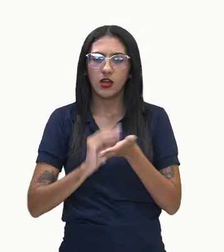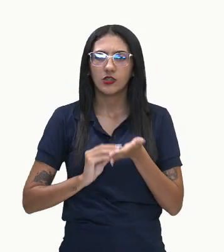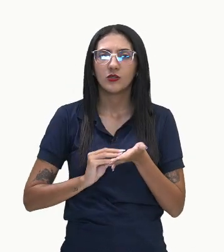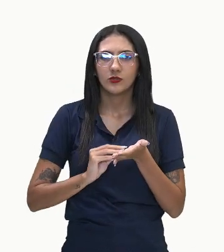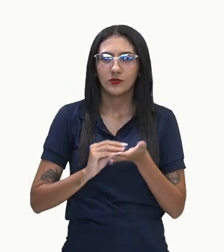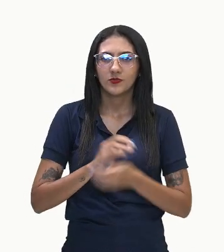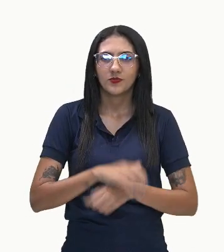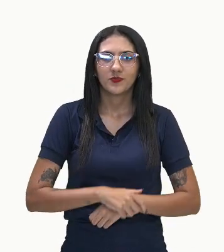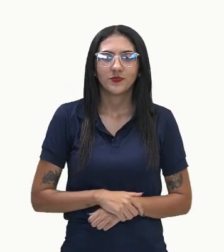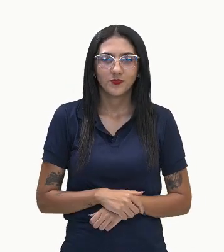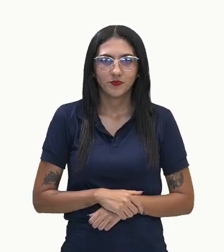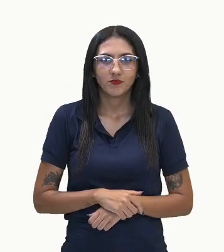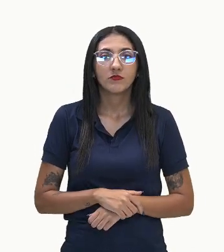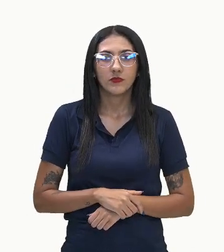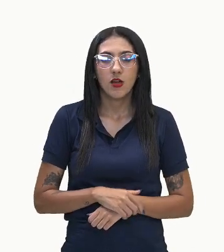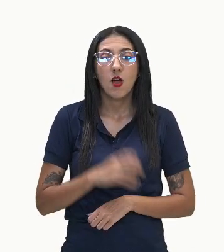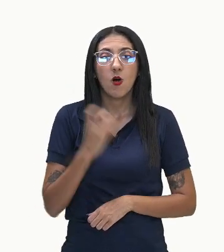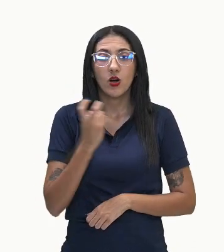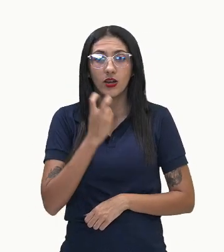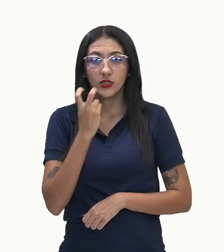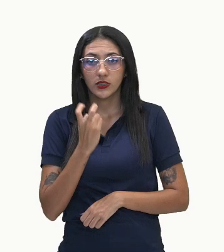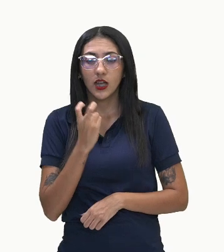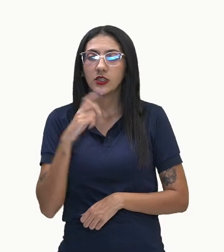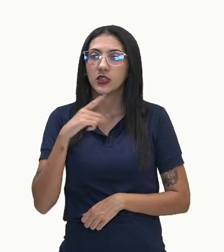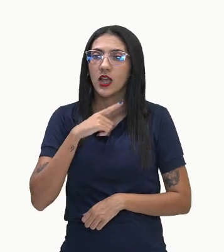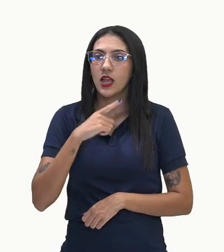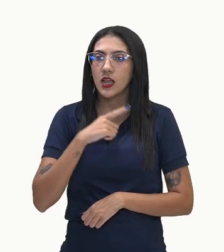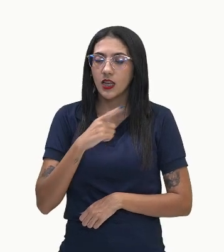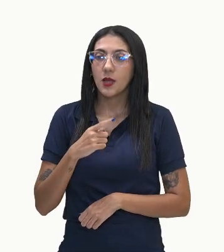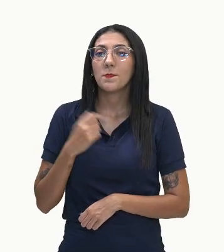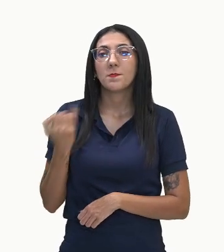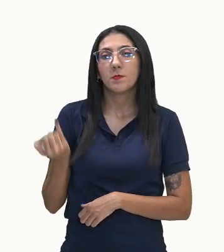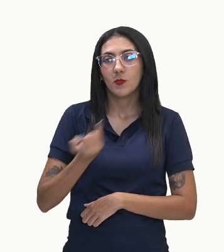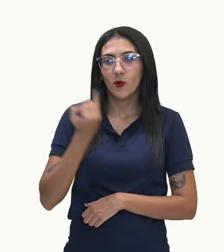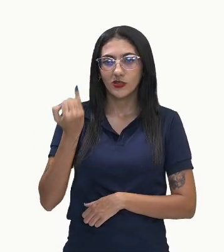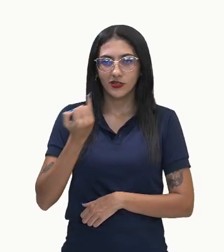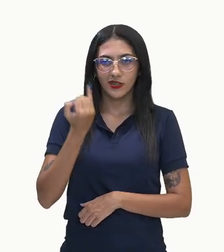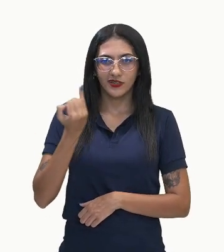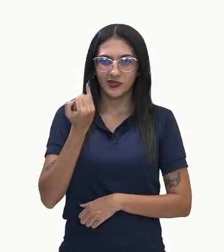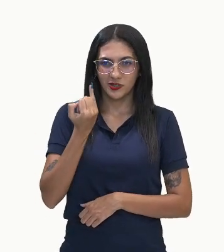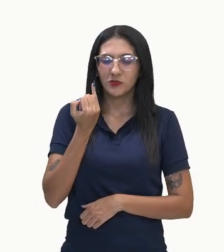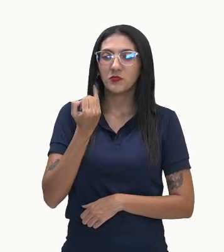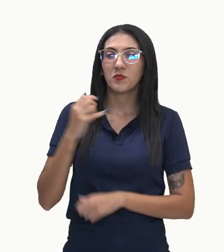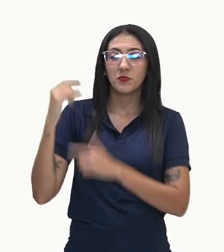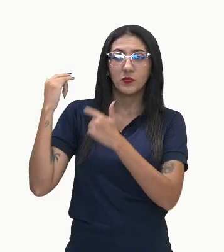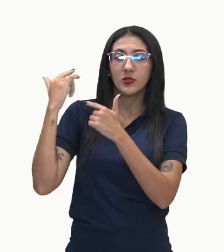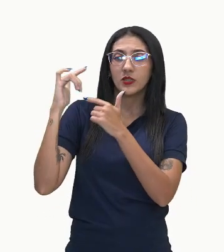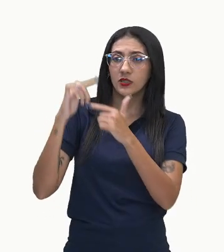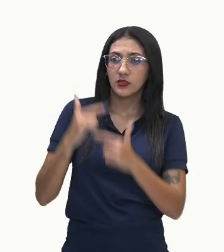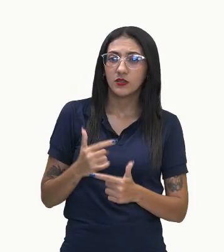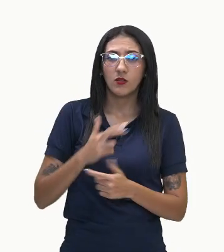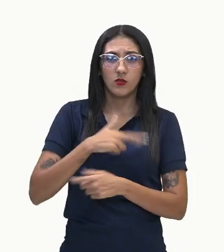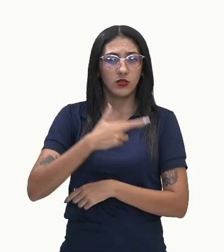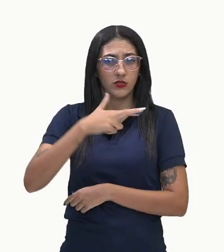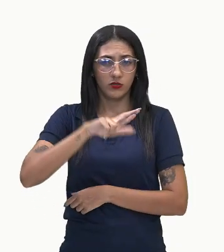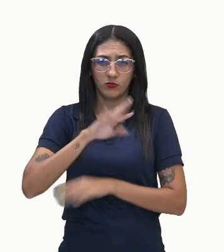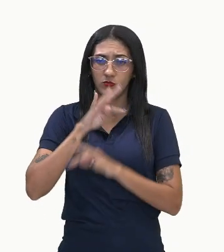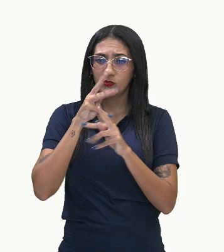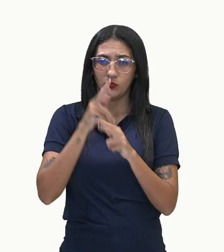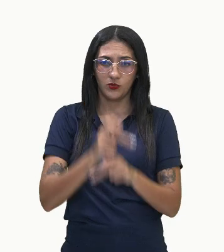escrito. A oralidade como um dado necessário, fundante em todas as